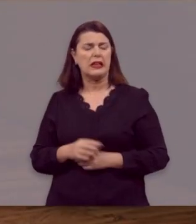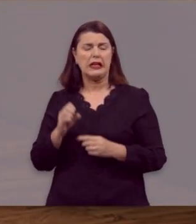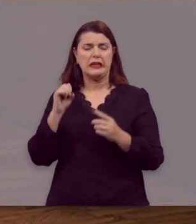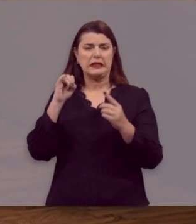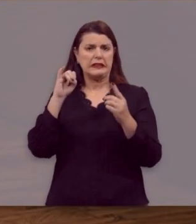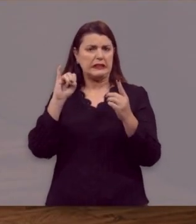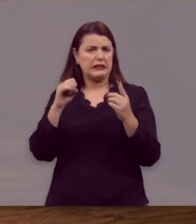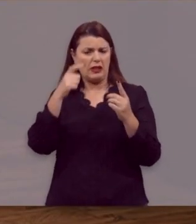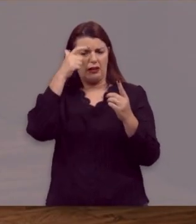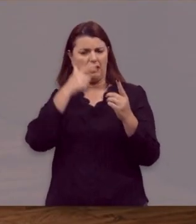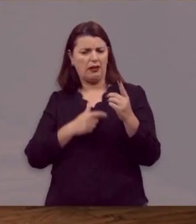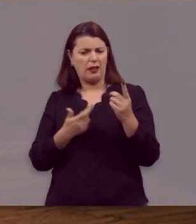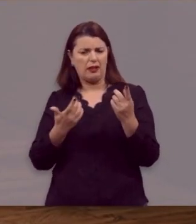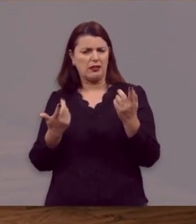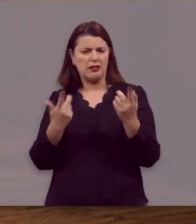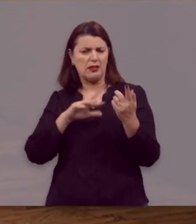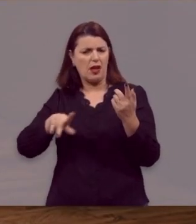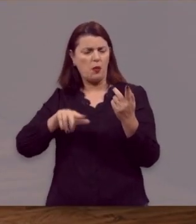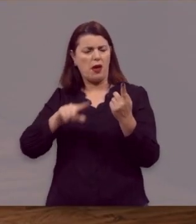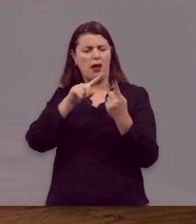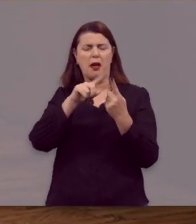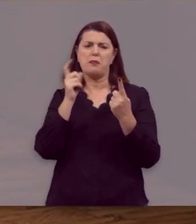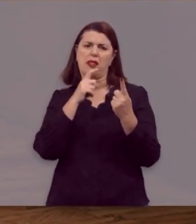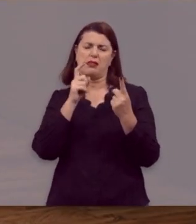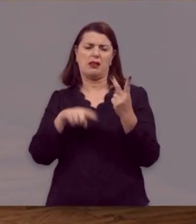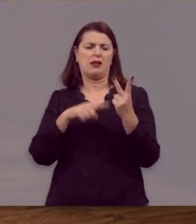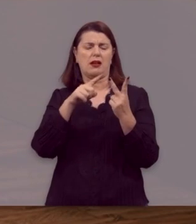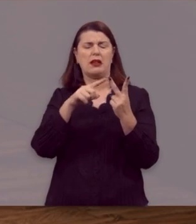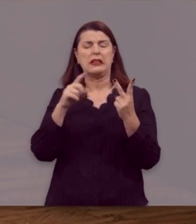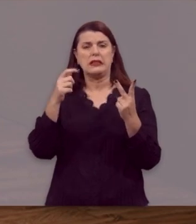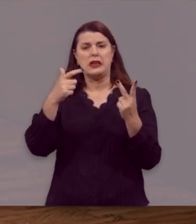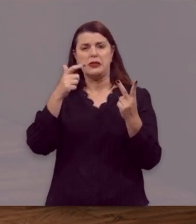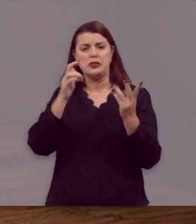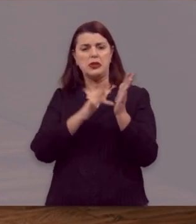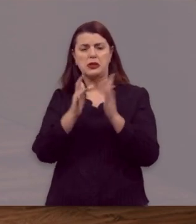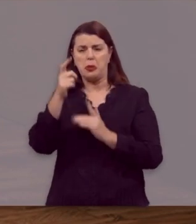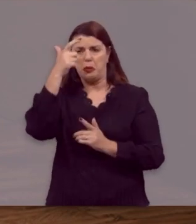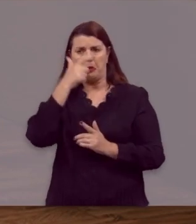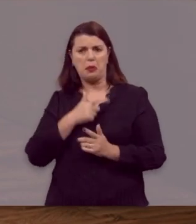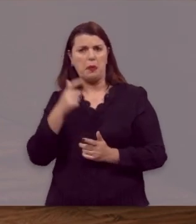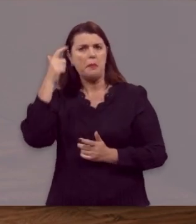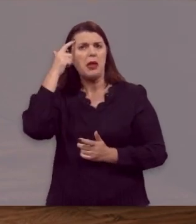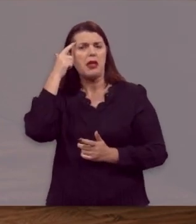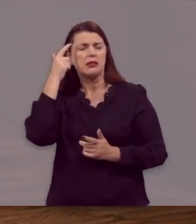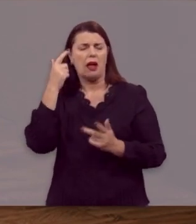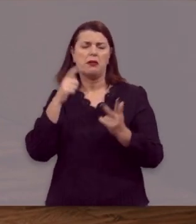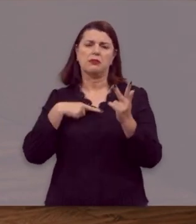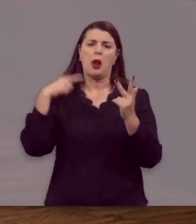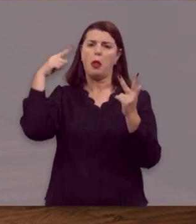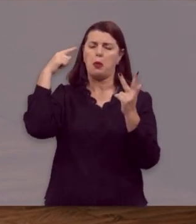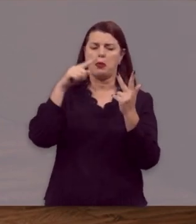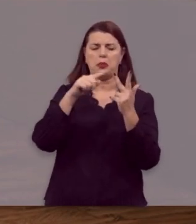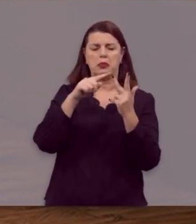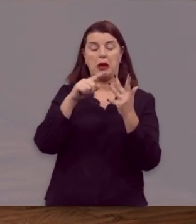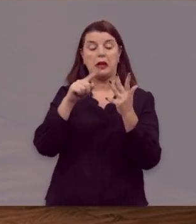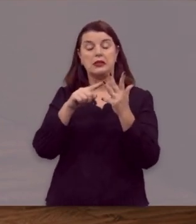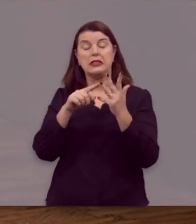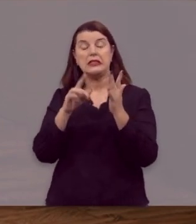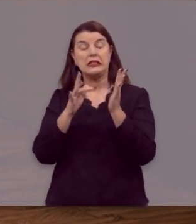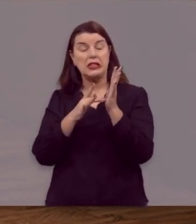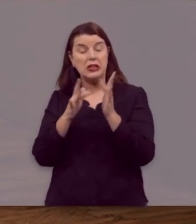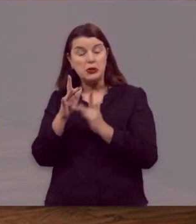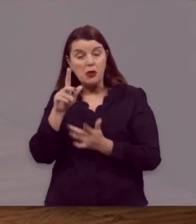é quem ele disse ser, é um mentiroso. Se ele não é quem ele pensou ser, então é um louco. Mas se ele é